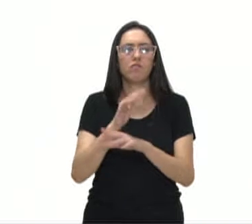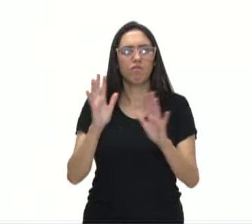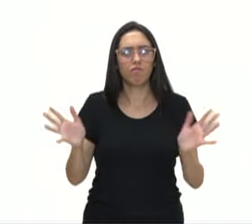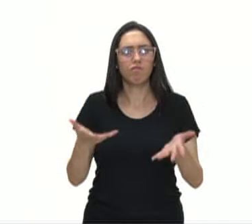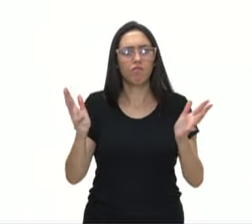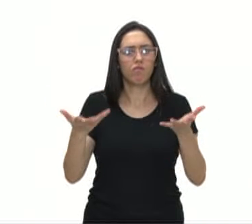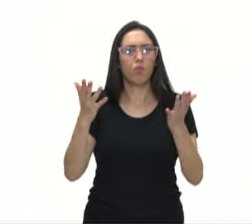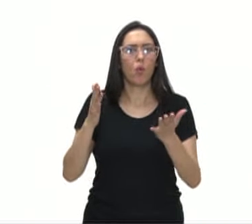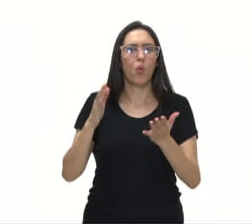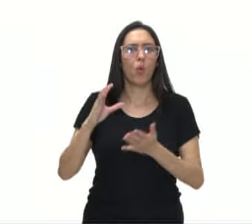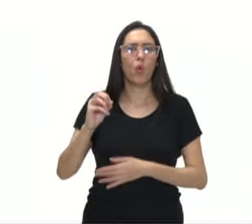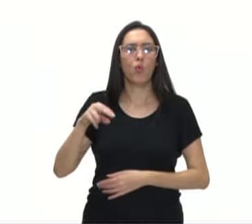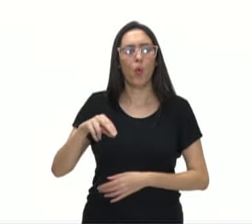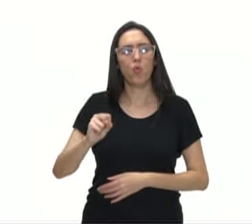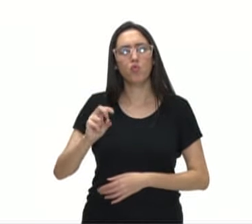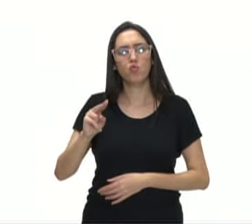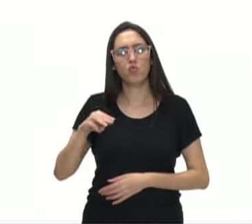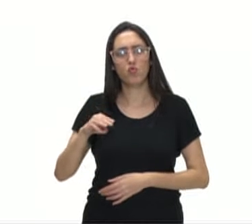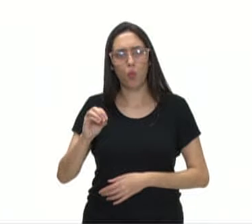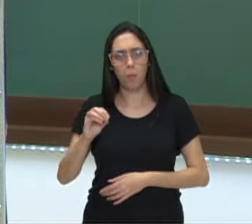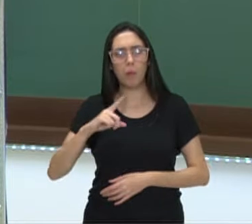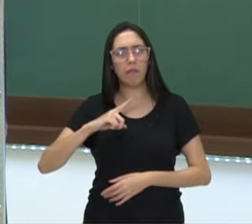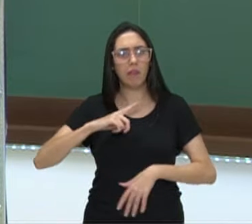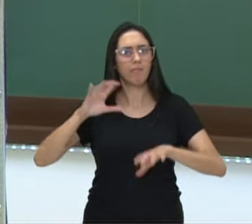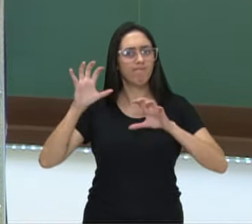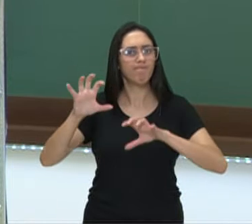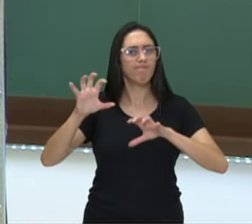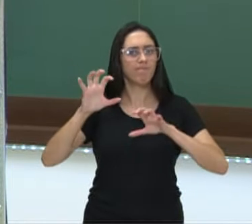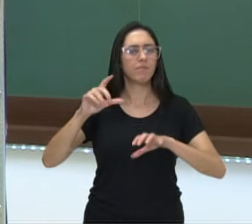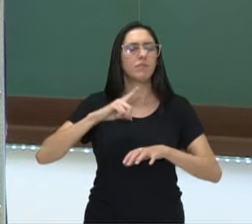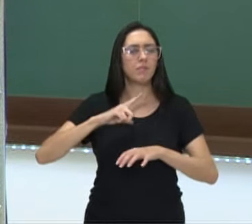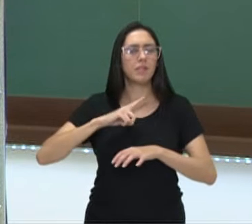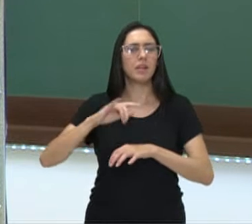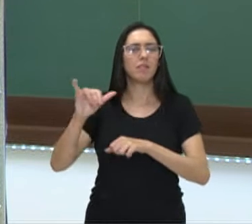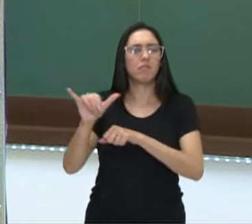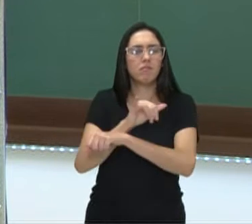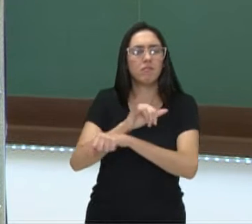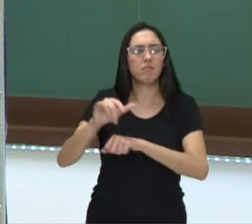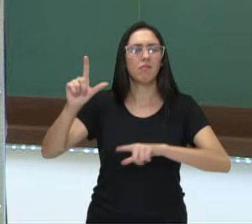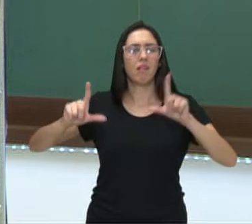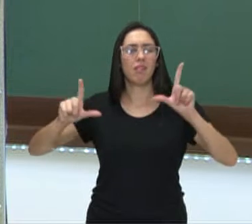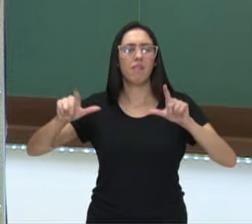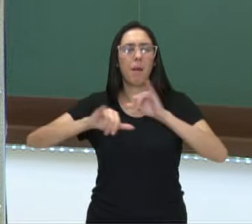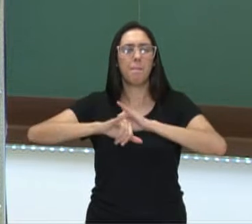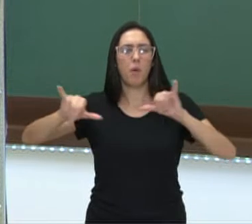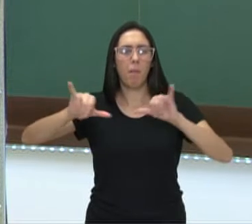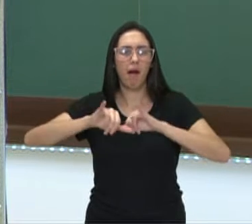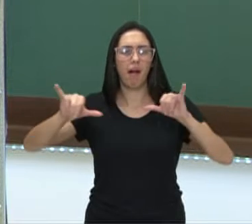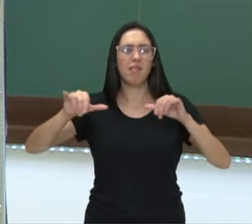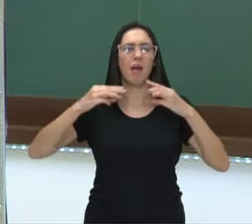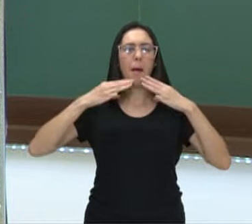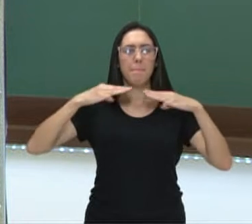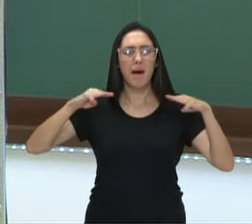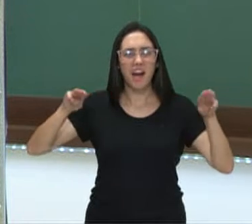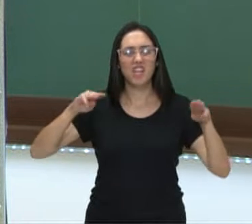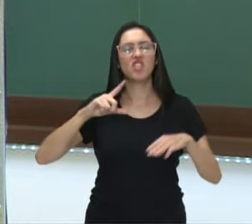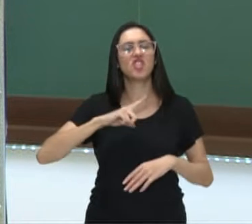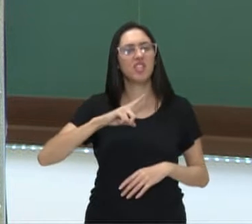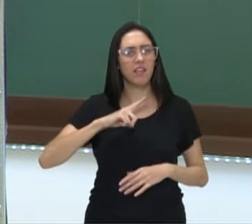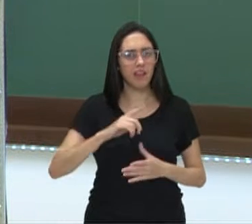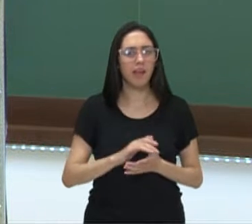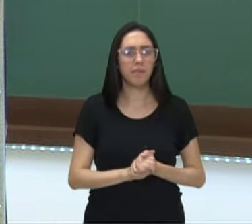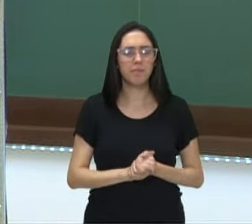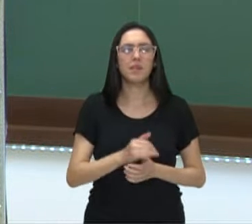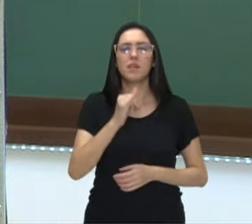consumo. E a gente vai perceber as propagandas, as estratégias de marketing sendo muito presentes. Aqui a gente tem um exemplo